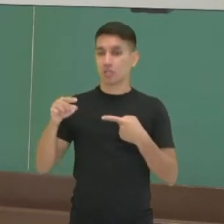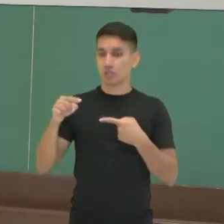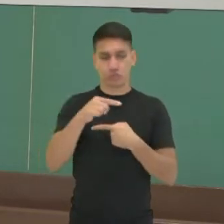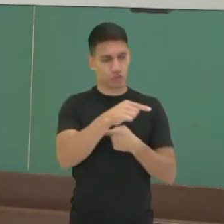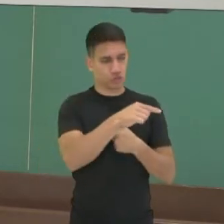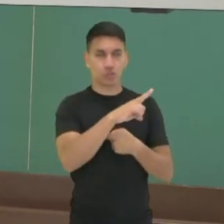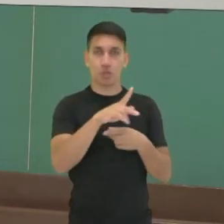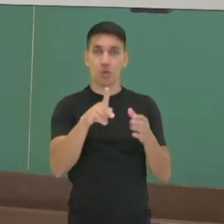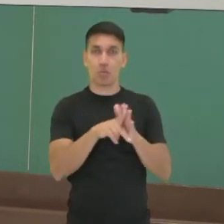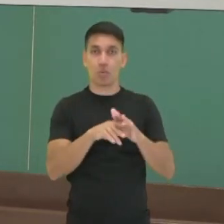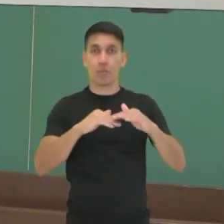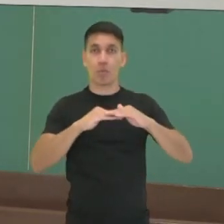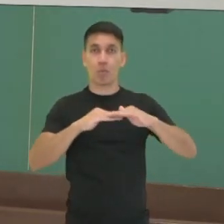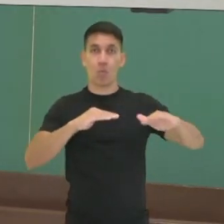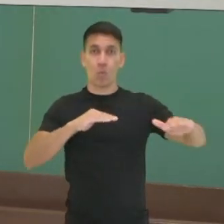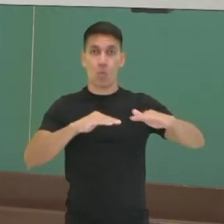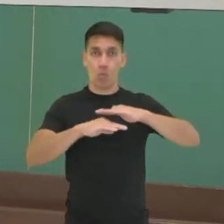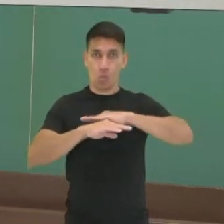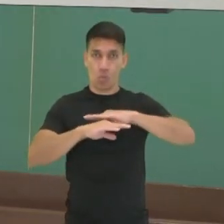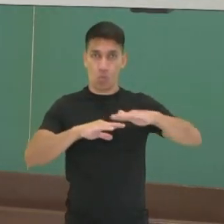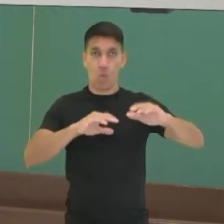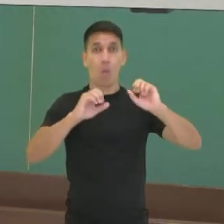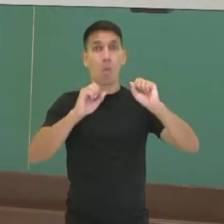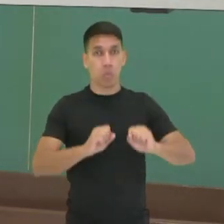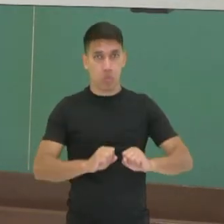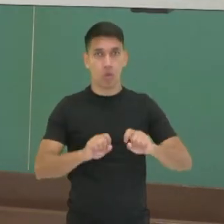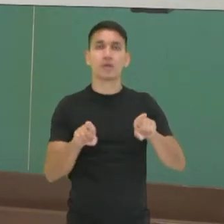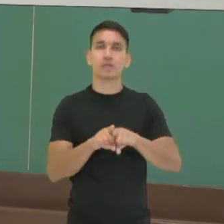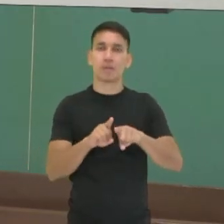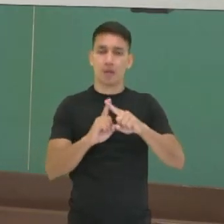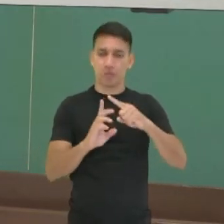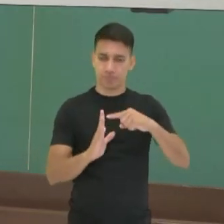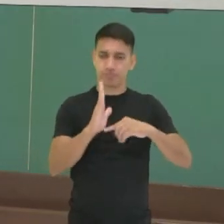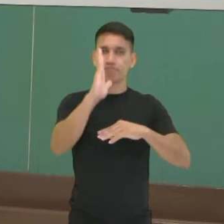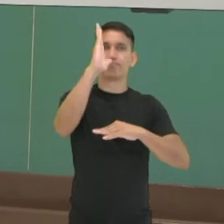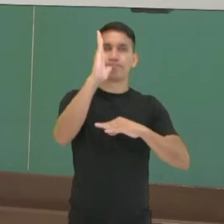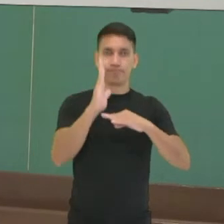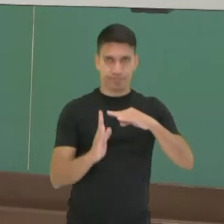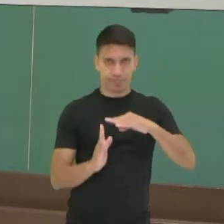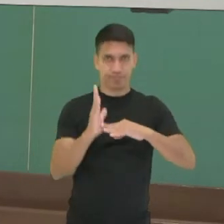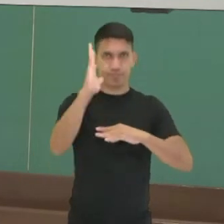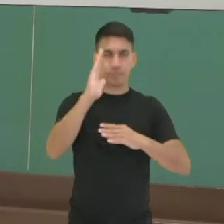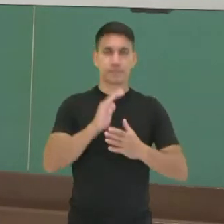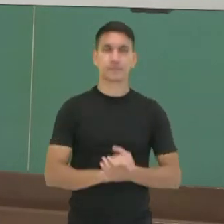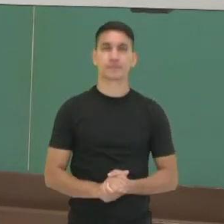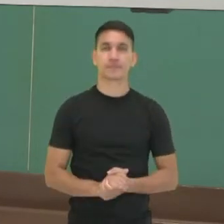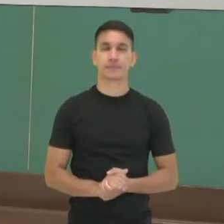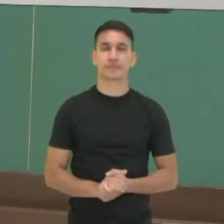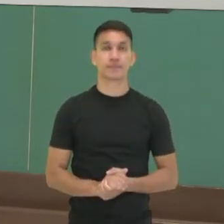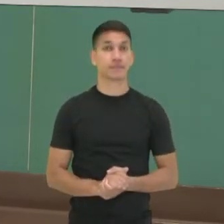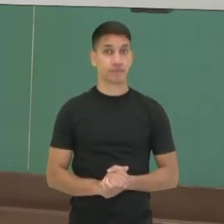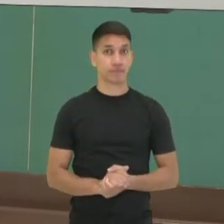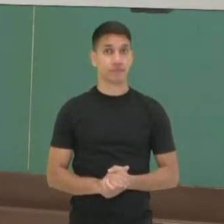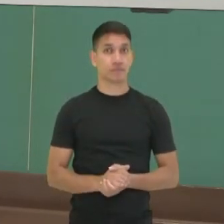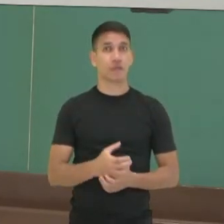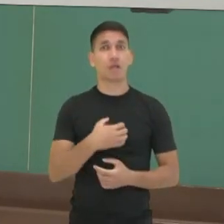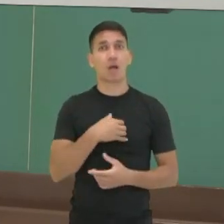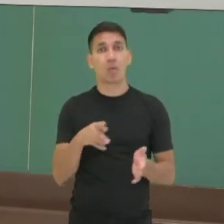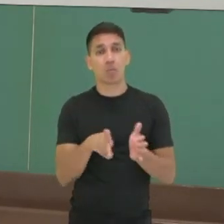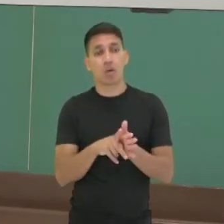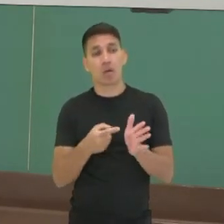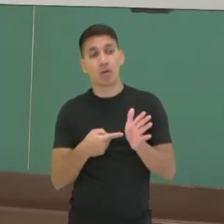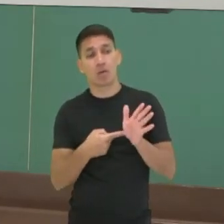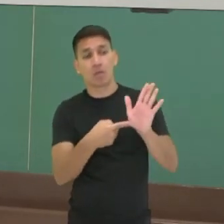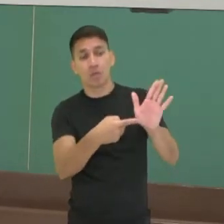direção horizontal, poderia ter feito isso também na direção vertical. E o sentido que nós usamos foi